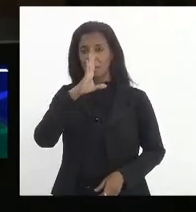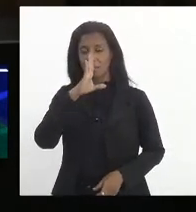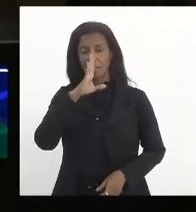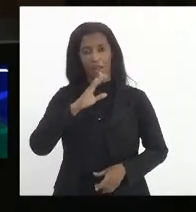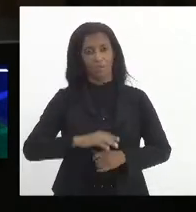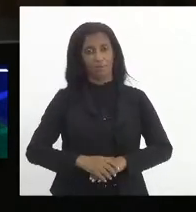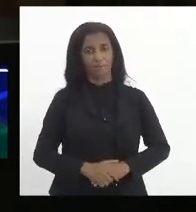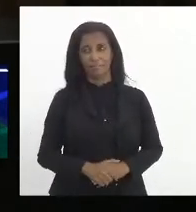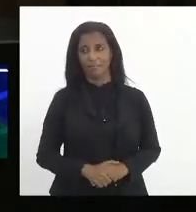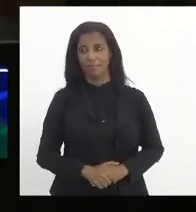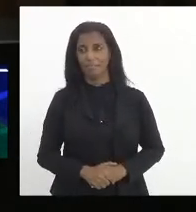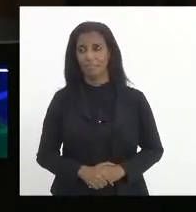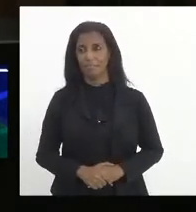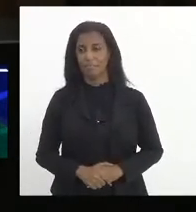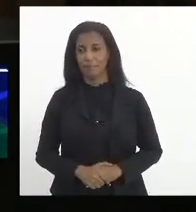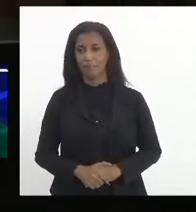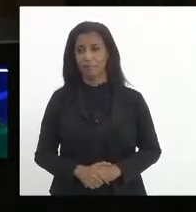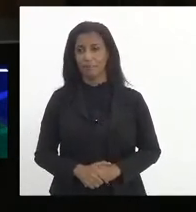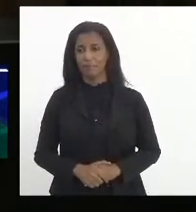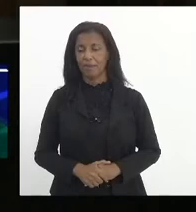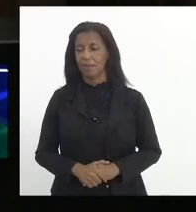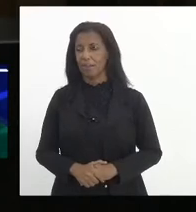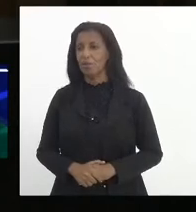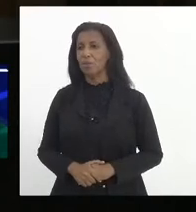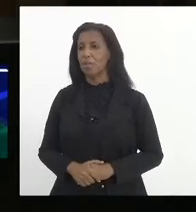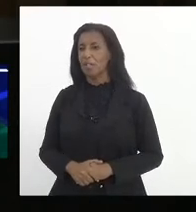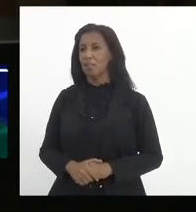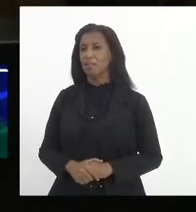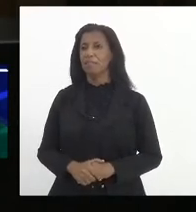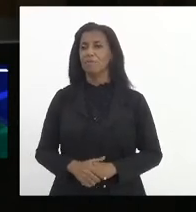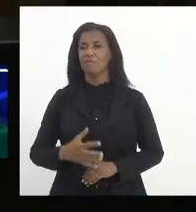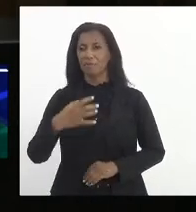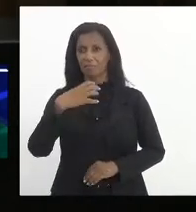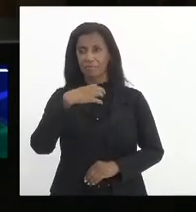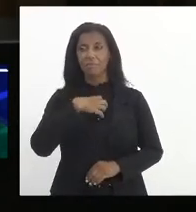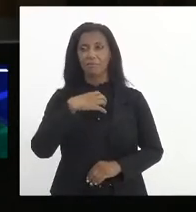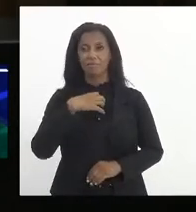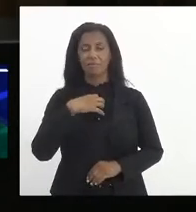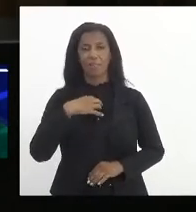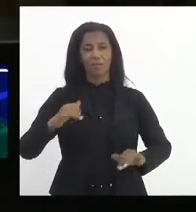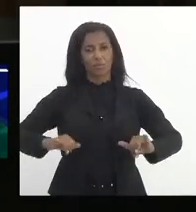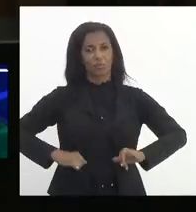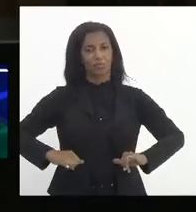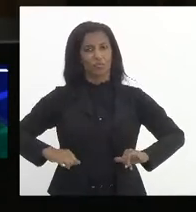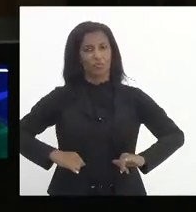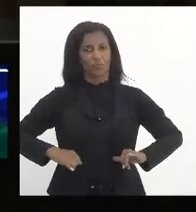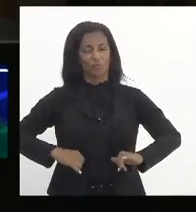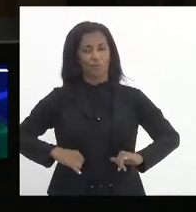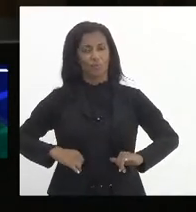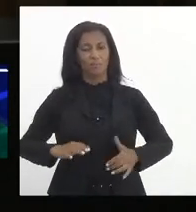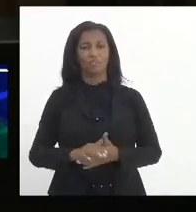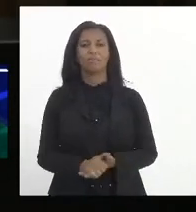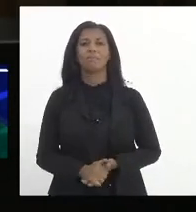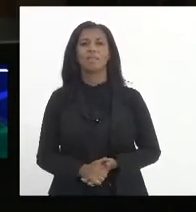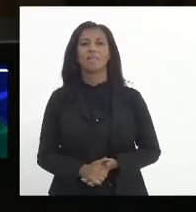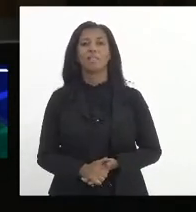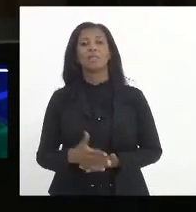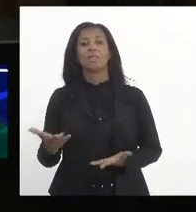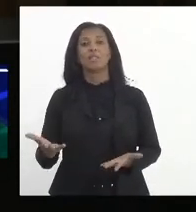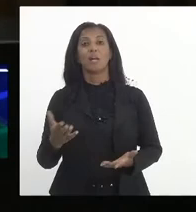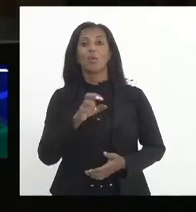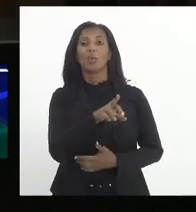pela força eu fiquei tá está sofrendo isso são conservadores são